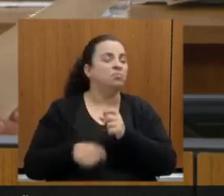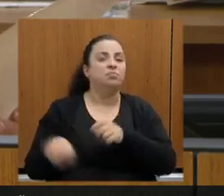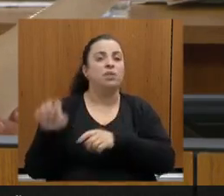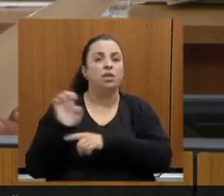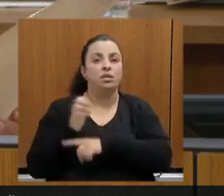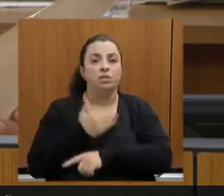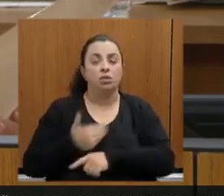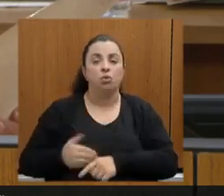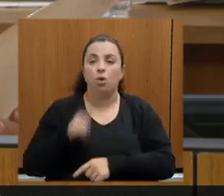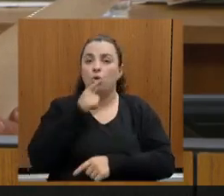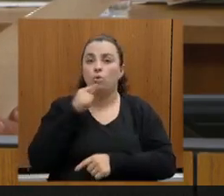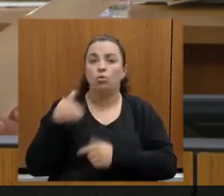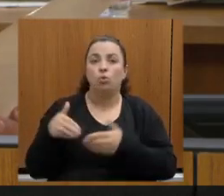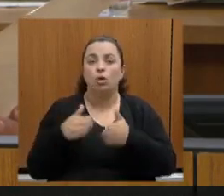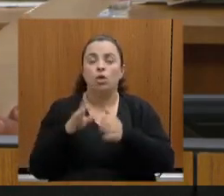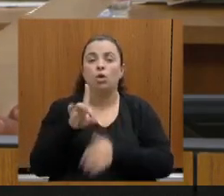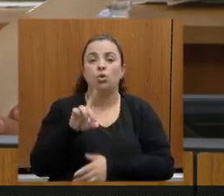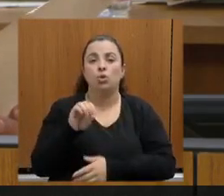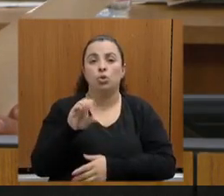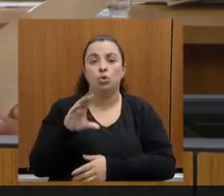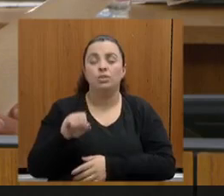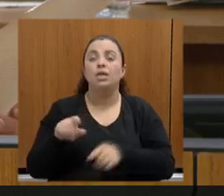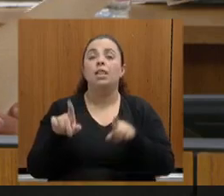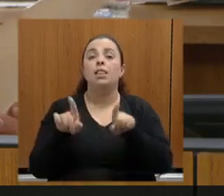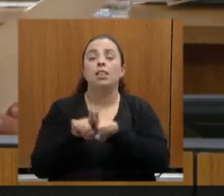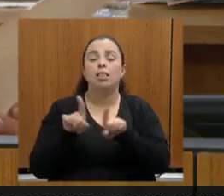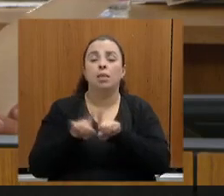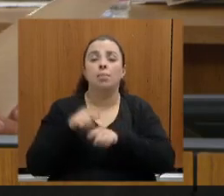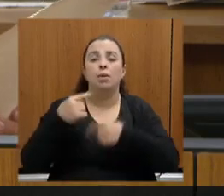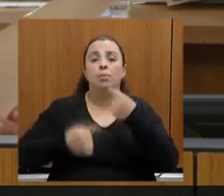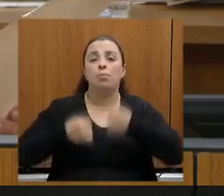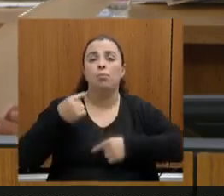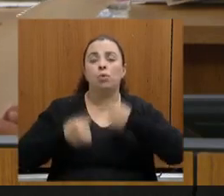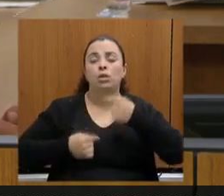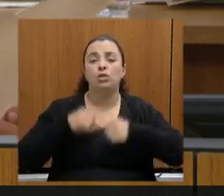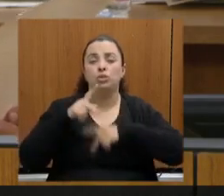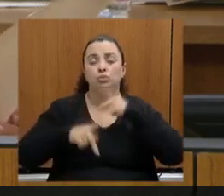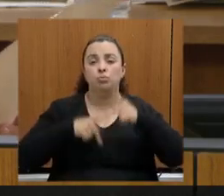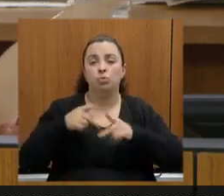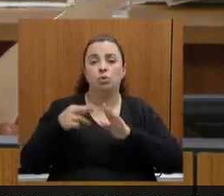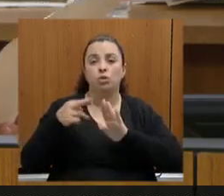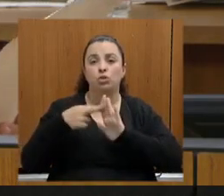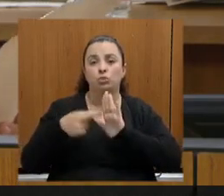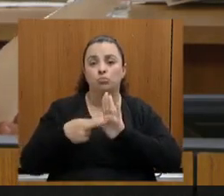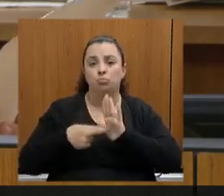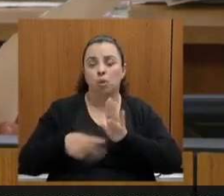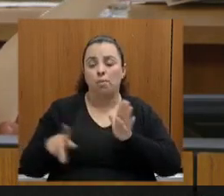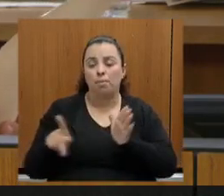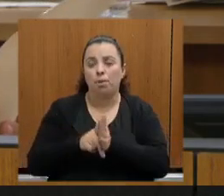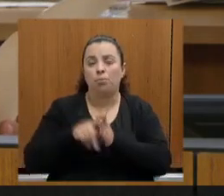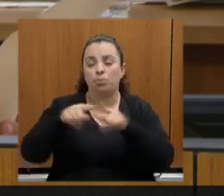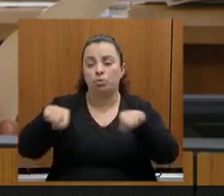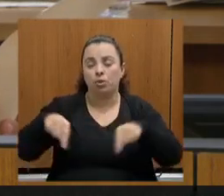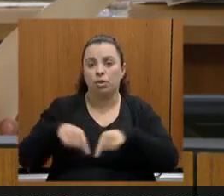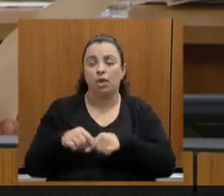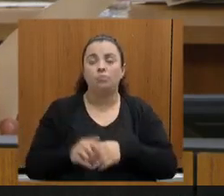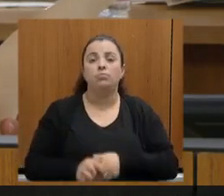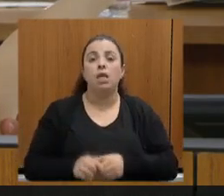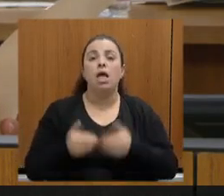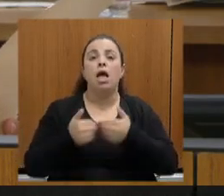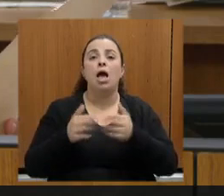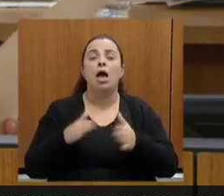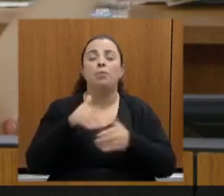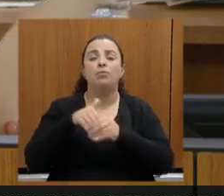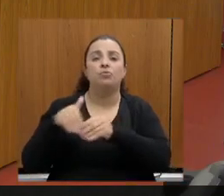sejam promovidas políticas públicas de urbanização regularização fundiária na região em votação o requerimento